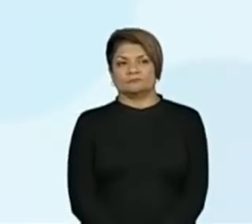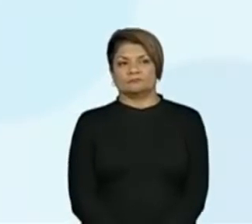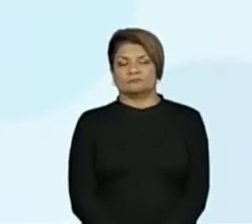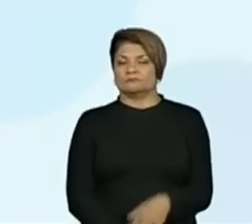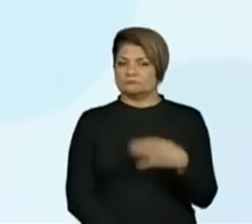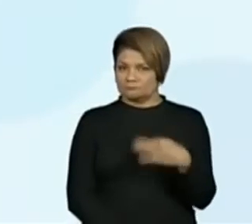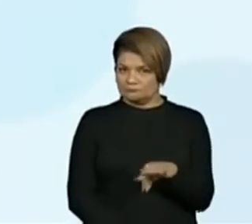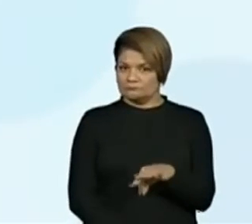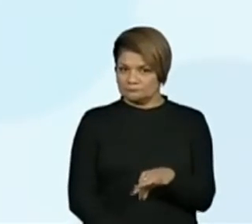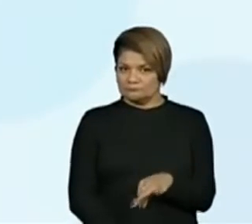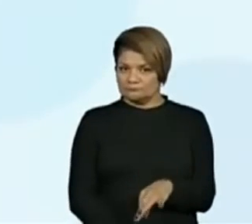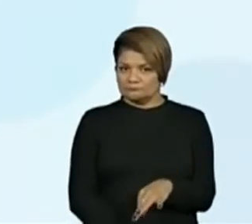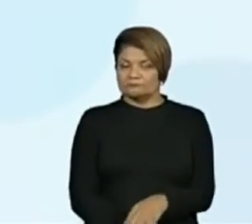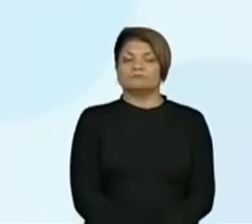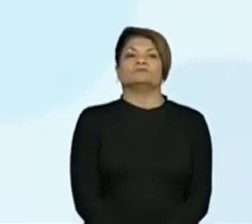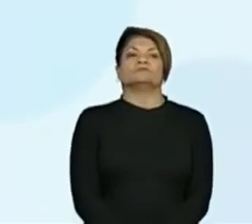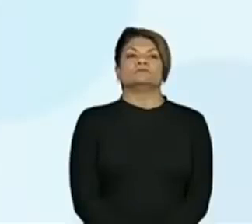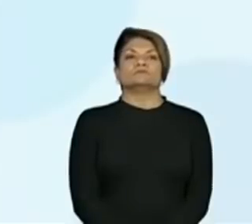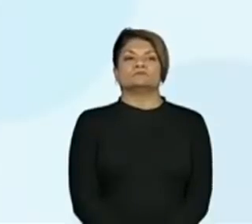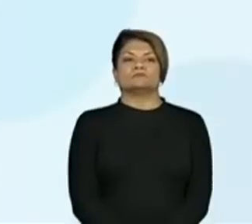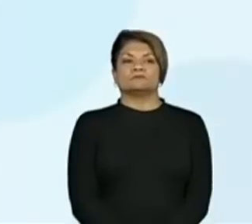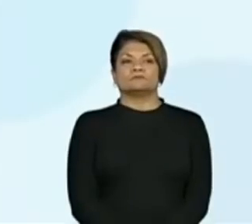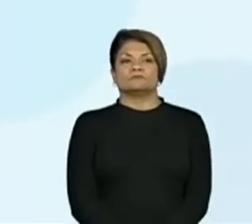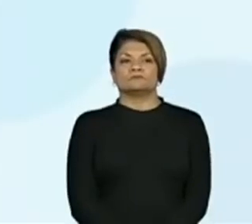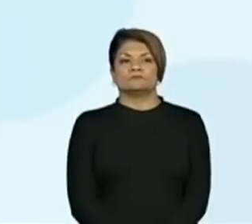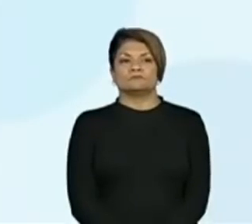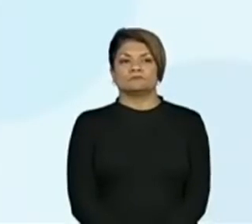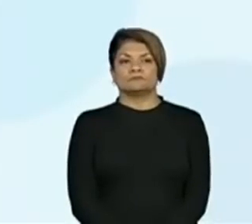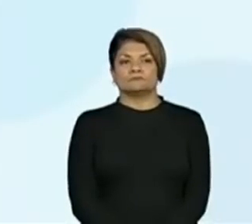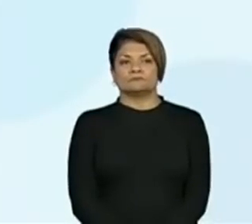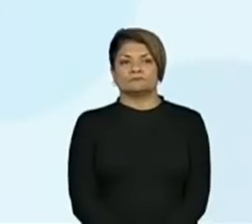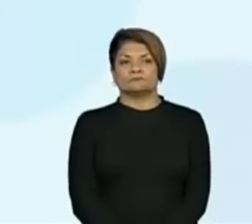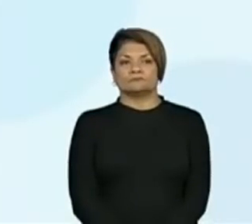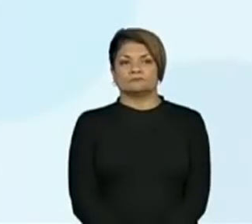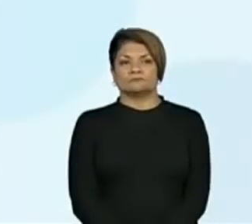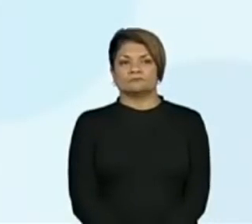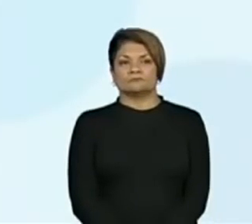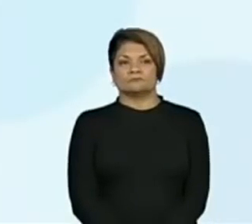certo? Agora, eu vou para o 900.